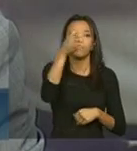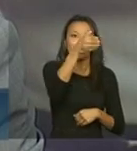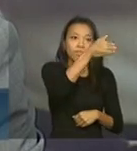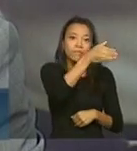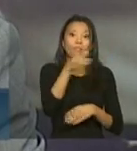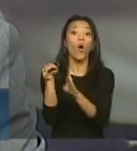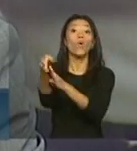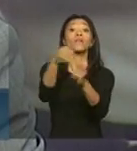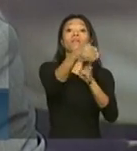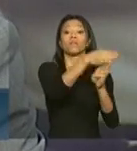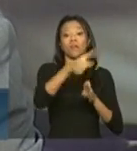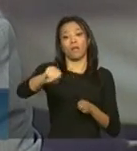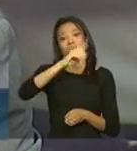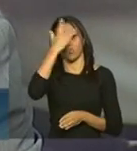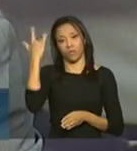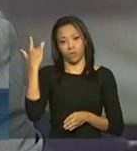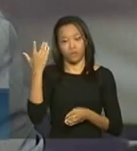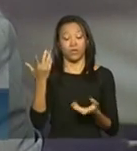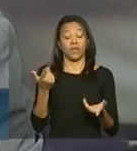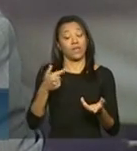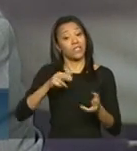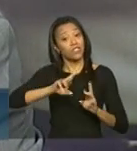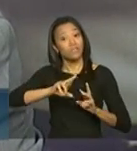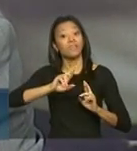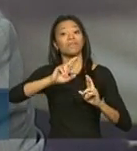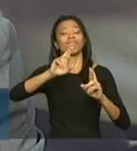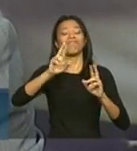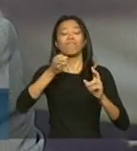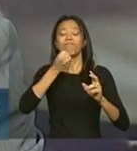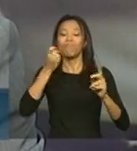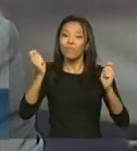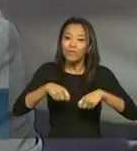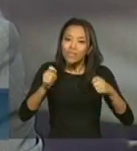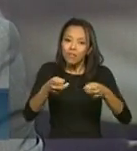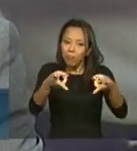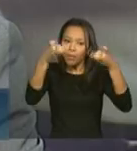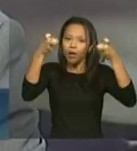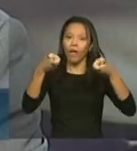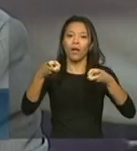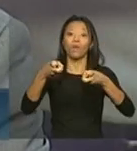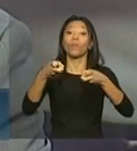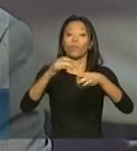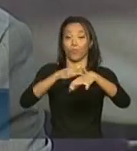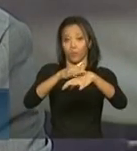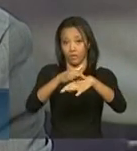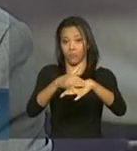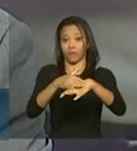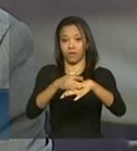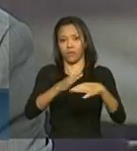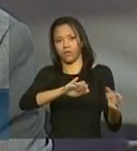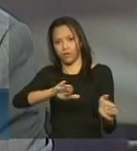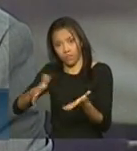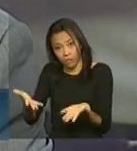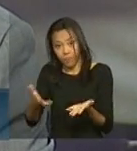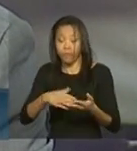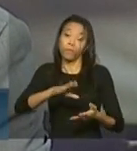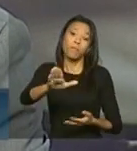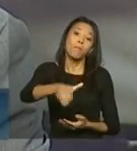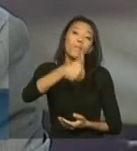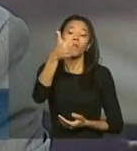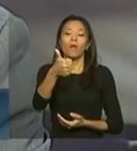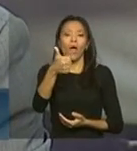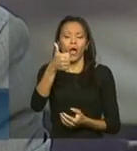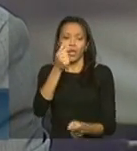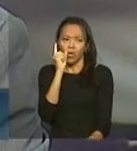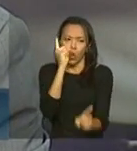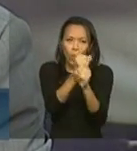fato, ter uma outra abordagem, uma outra capacidade de identificação. Então, a melhoria do diagnóstico e